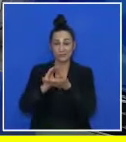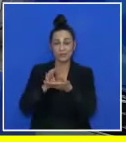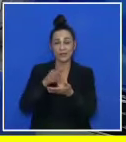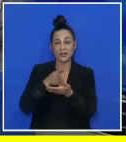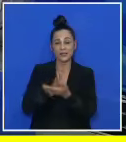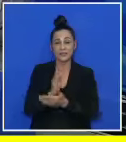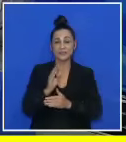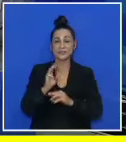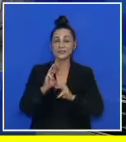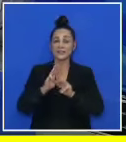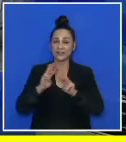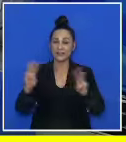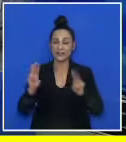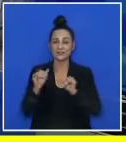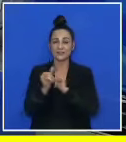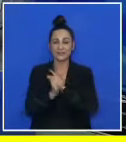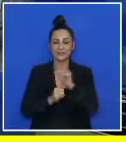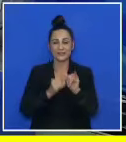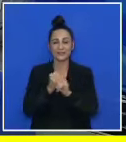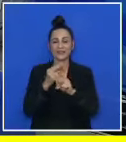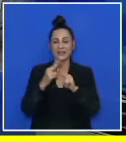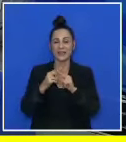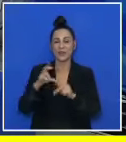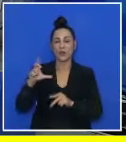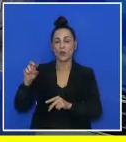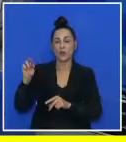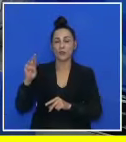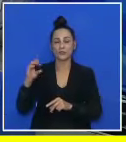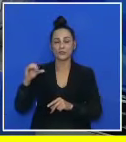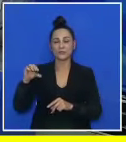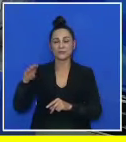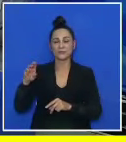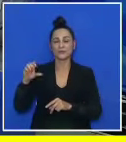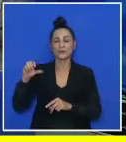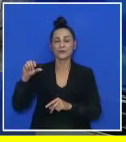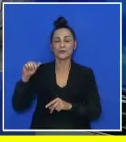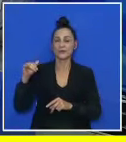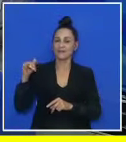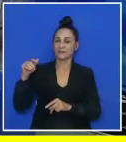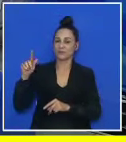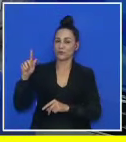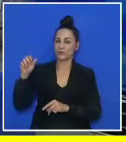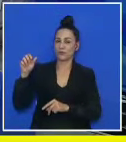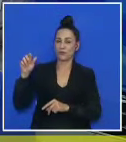acumulado acessando a página da Caixa na internet. loterias.caixa.gov.br